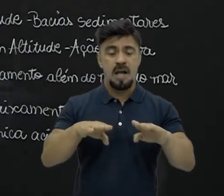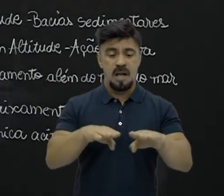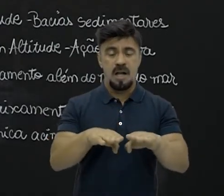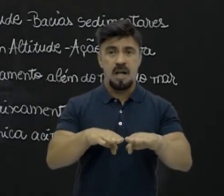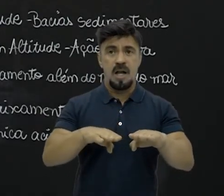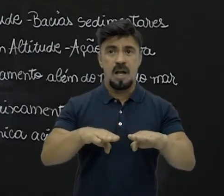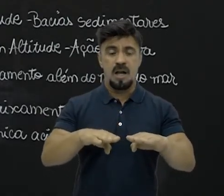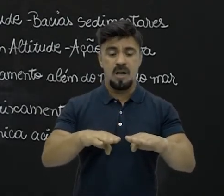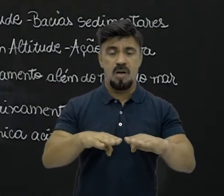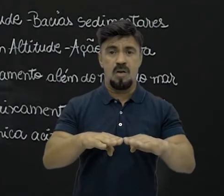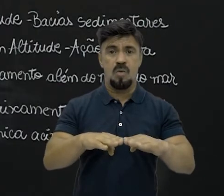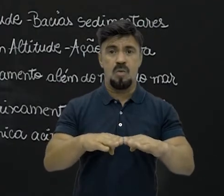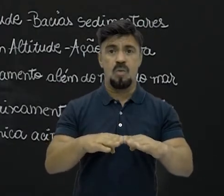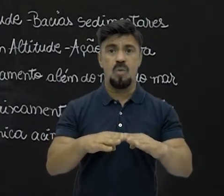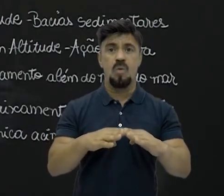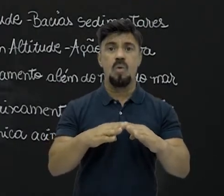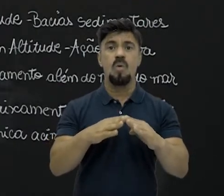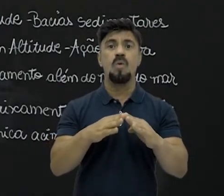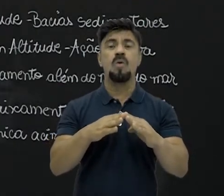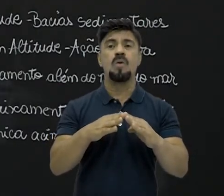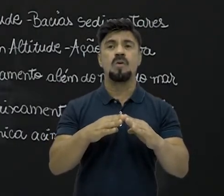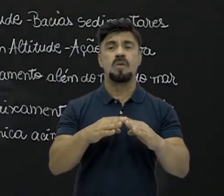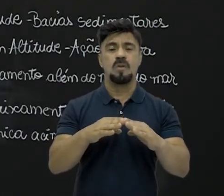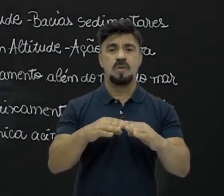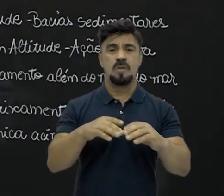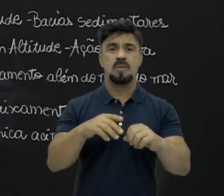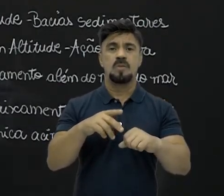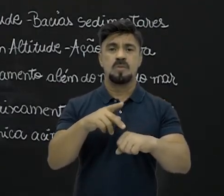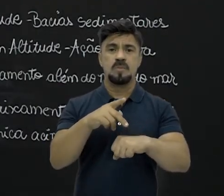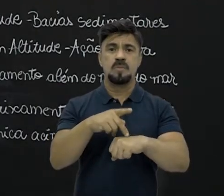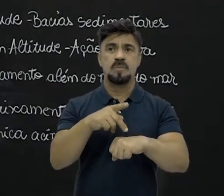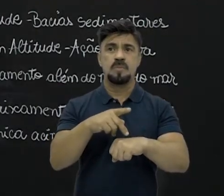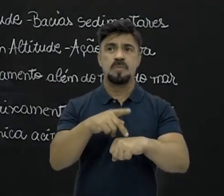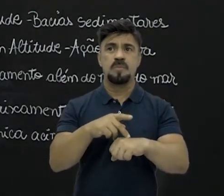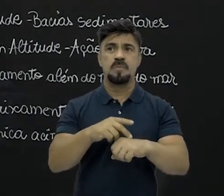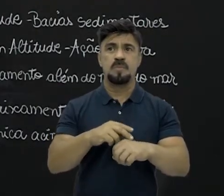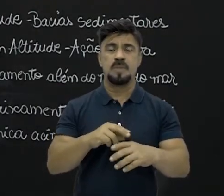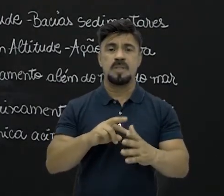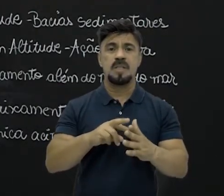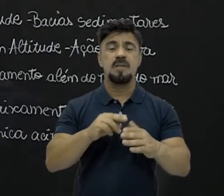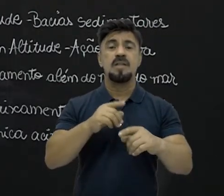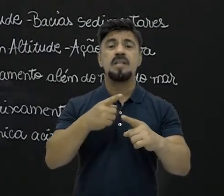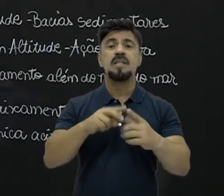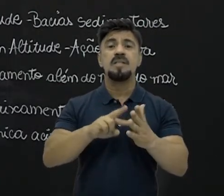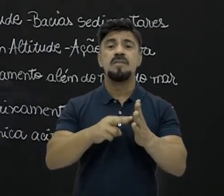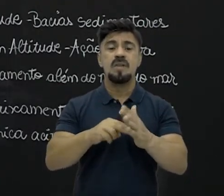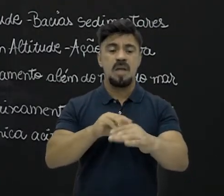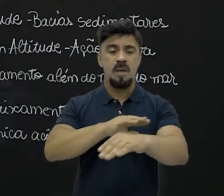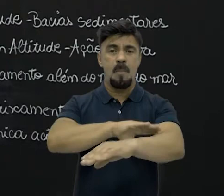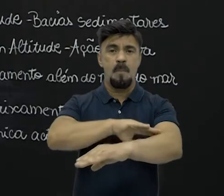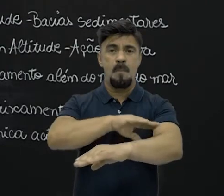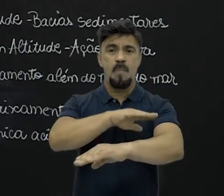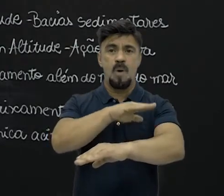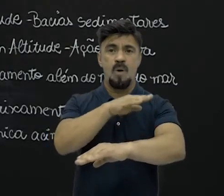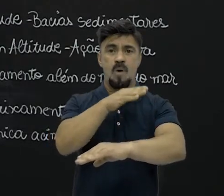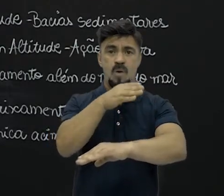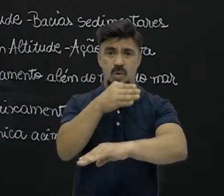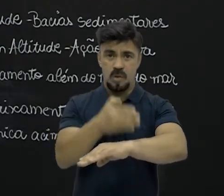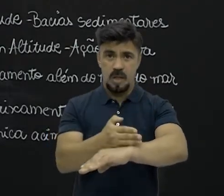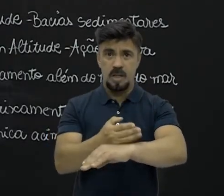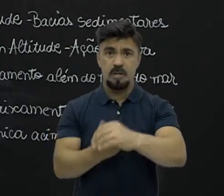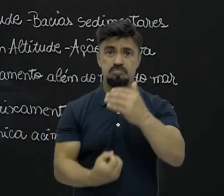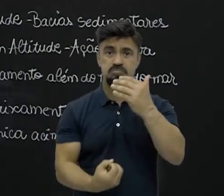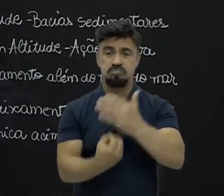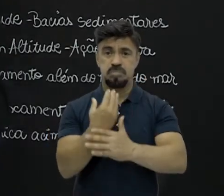Faixa orogênica. Oro significa montanha. Gênese, formação. Formação